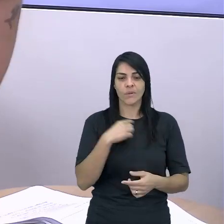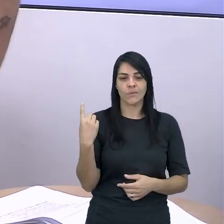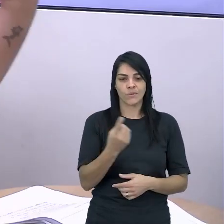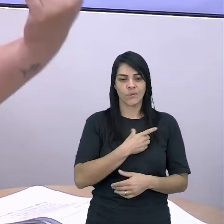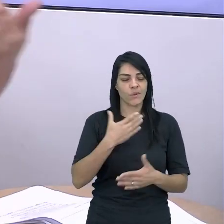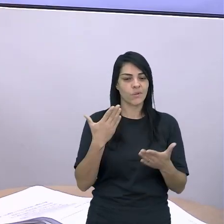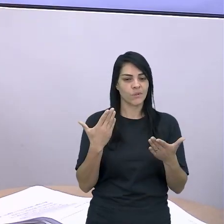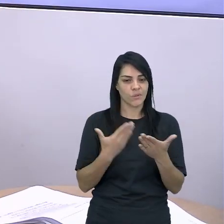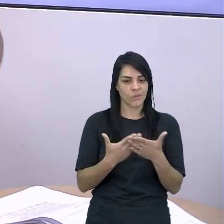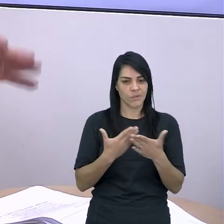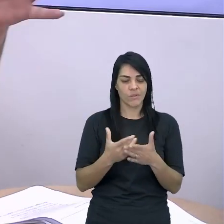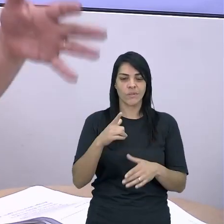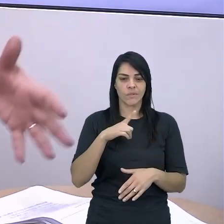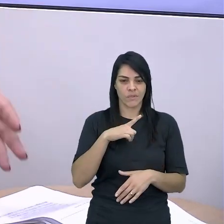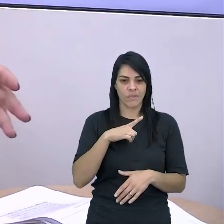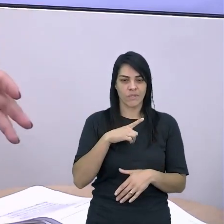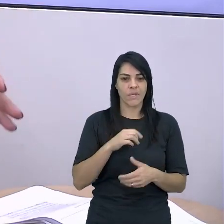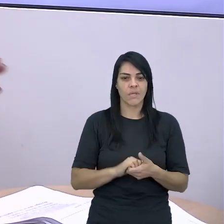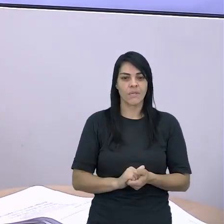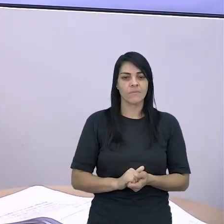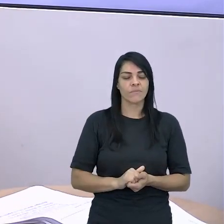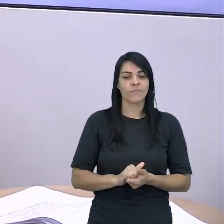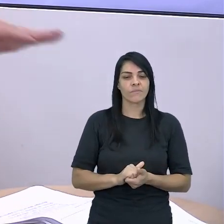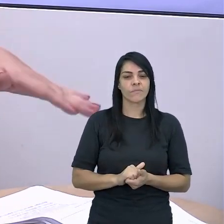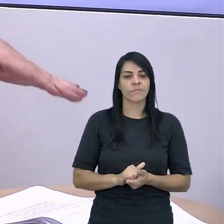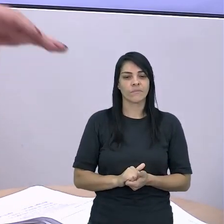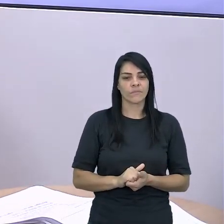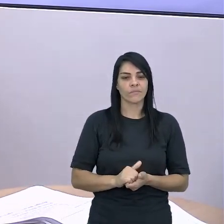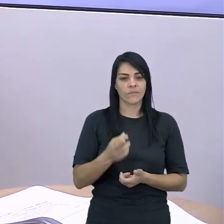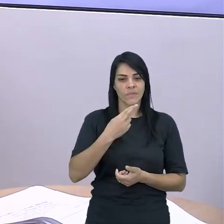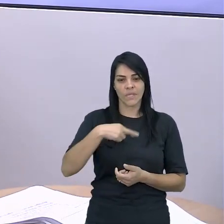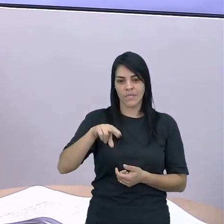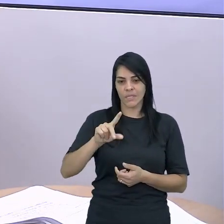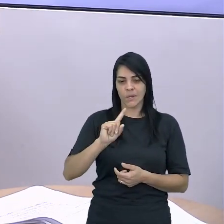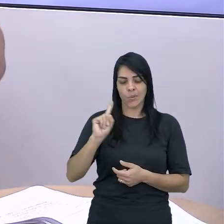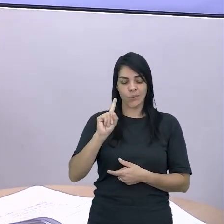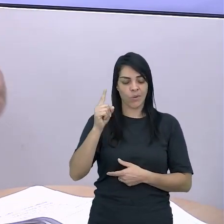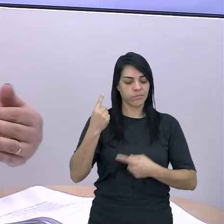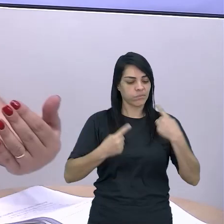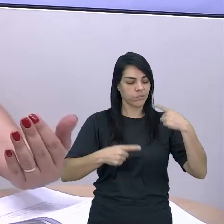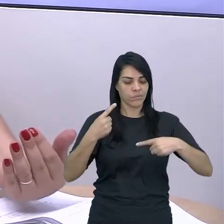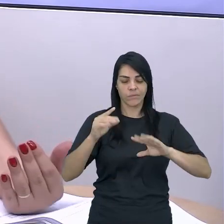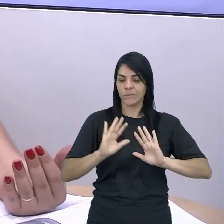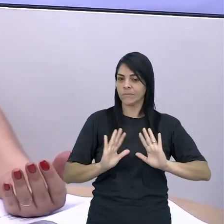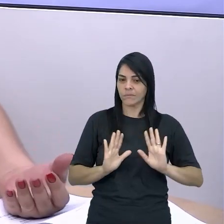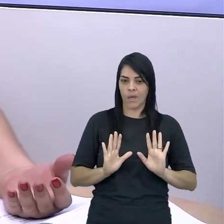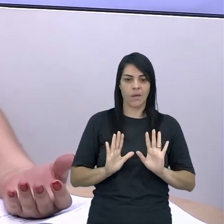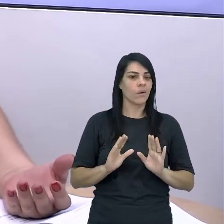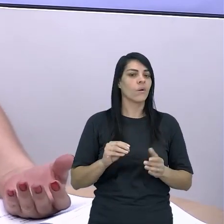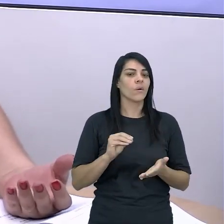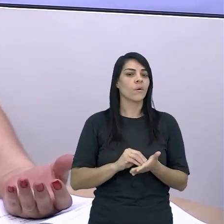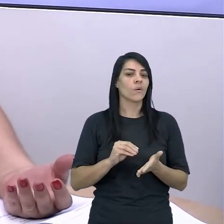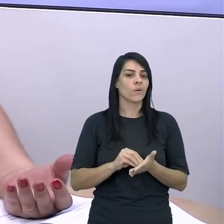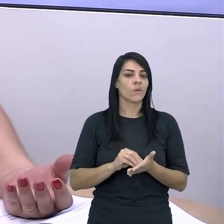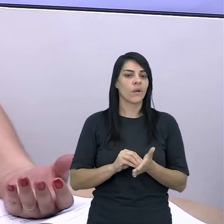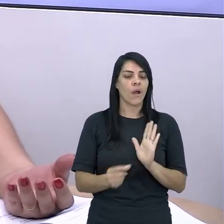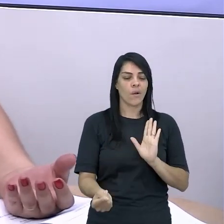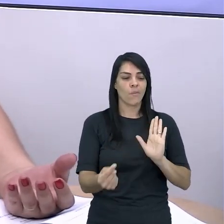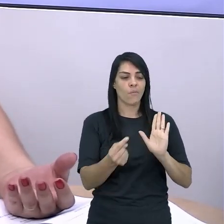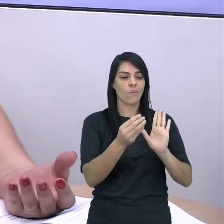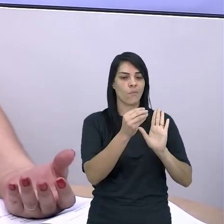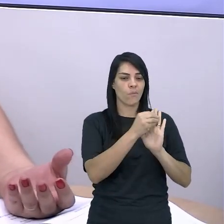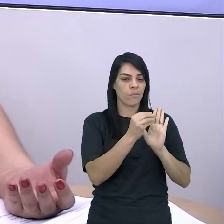lembrar que a gente tem uma variação religiosa muito grande. Então, a gente não vai discutir, não vai colocar isso como um